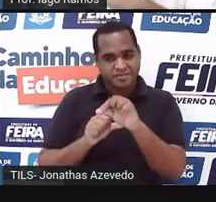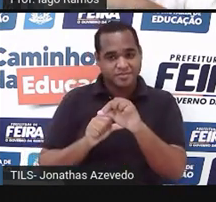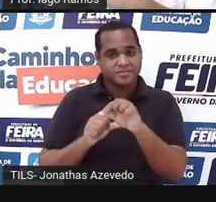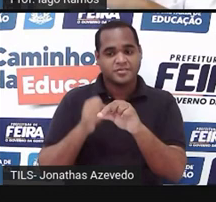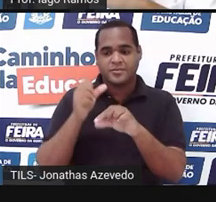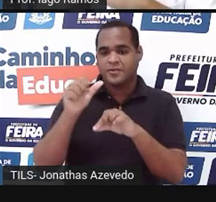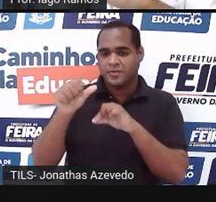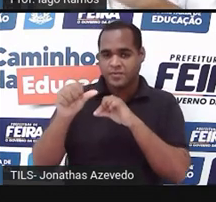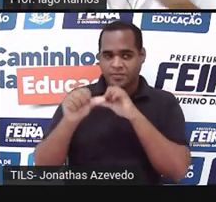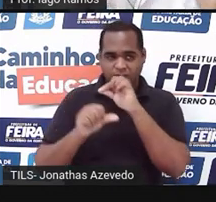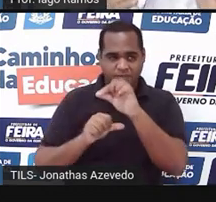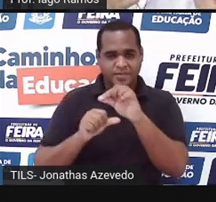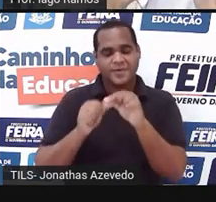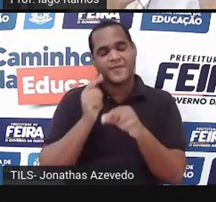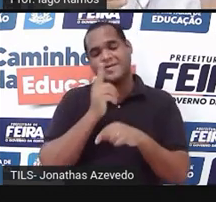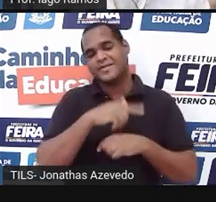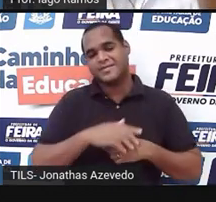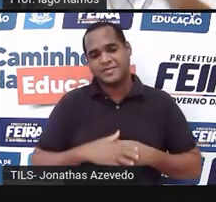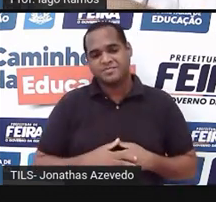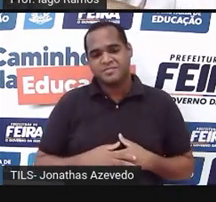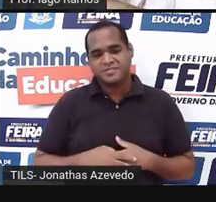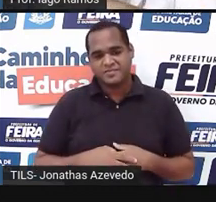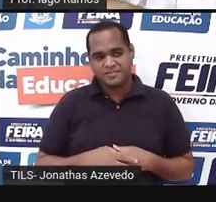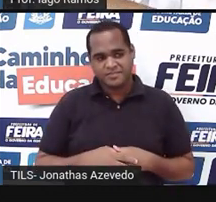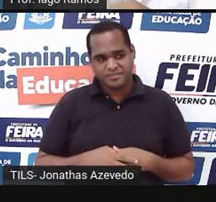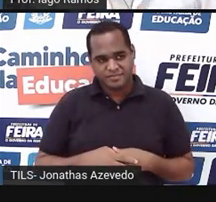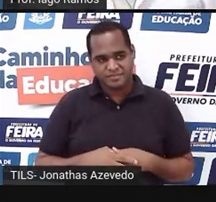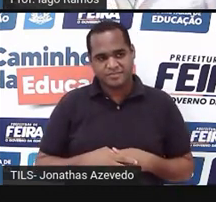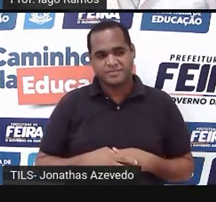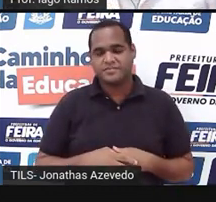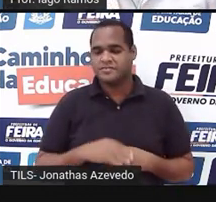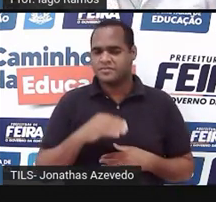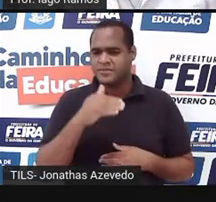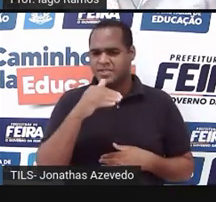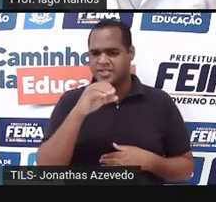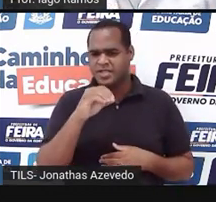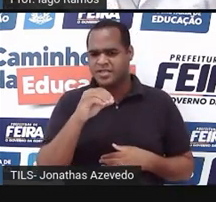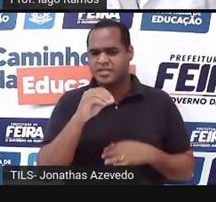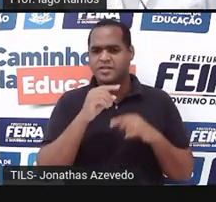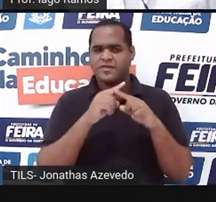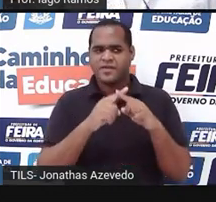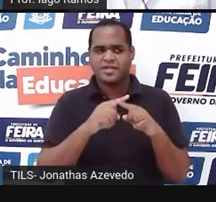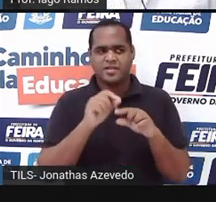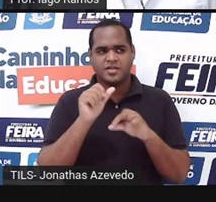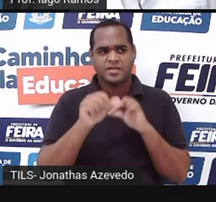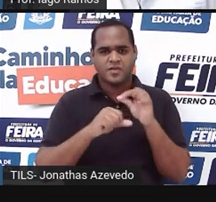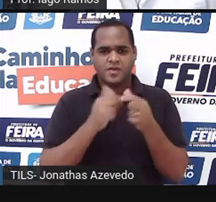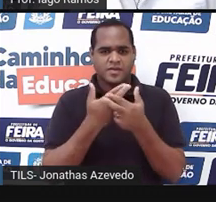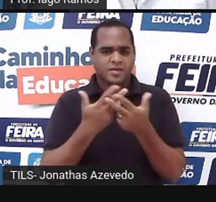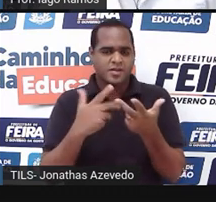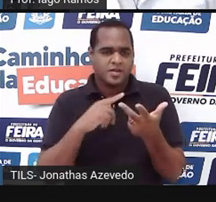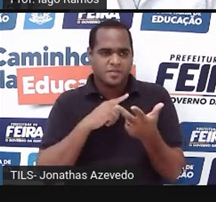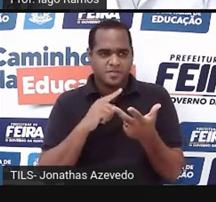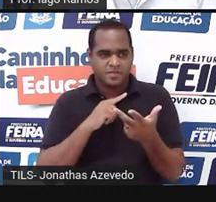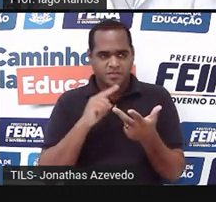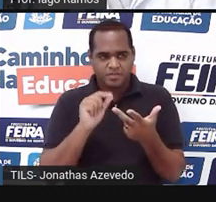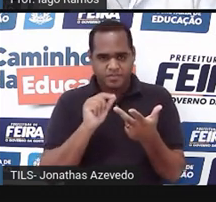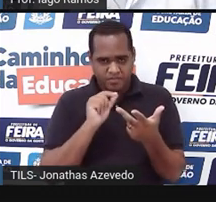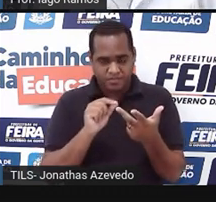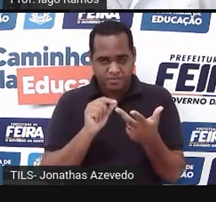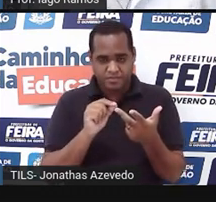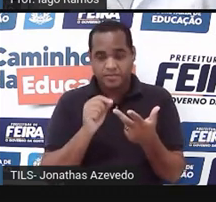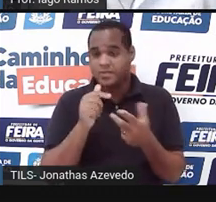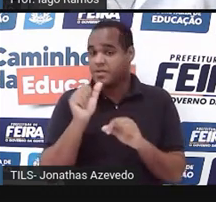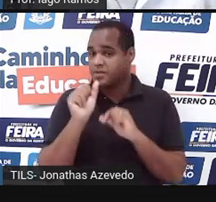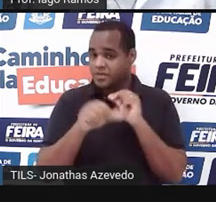muda de lado invertendo invertendo 10 vezes vai ser o que tá do outro lado / 10 então